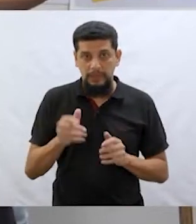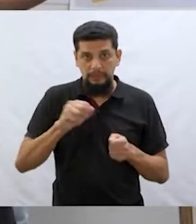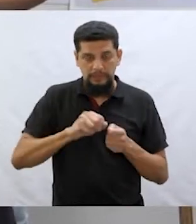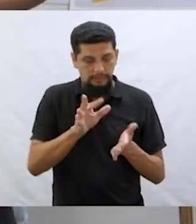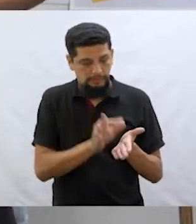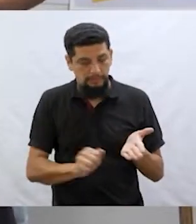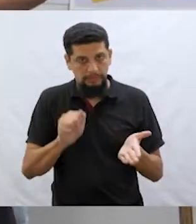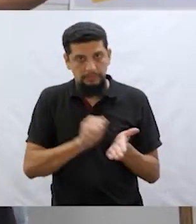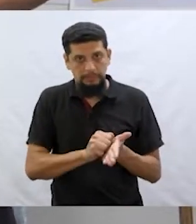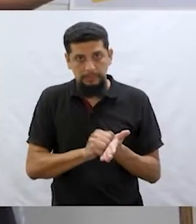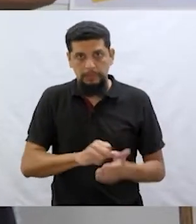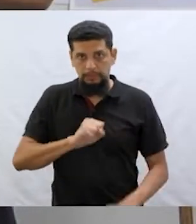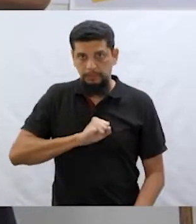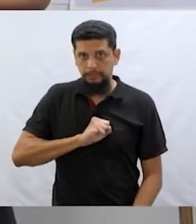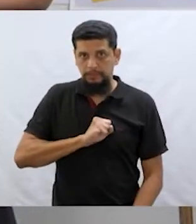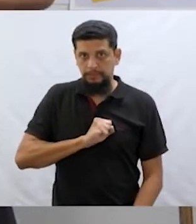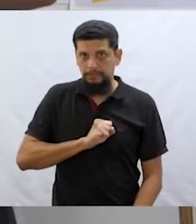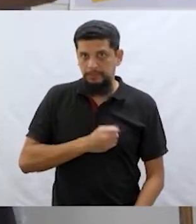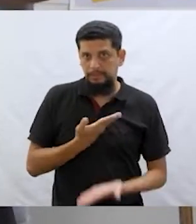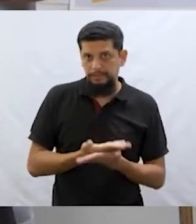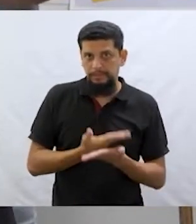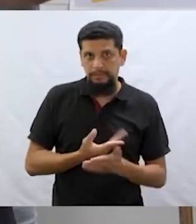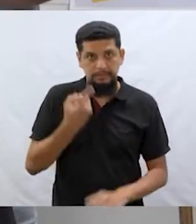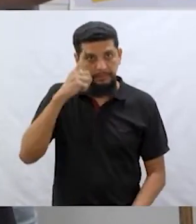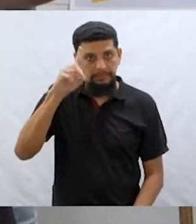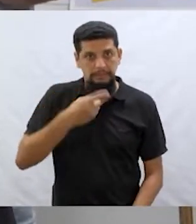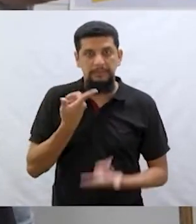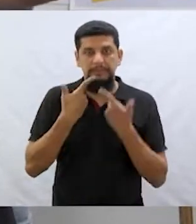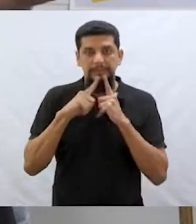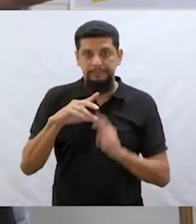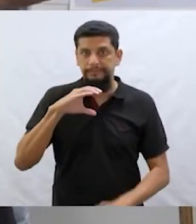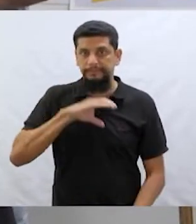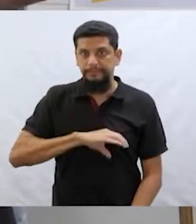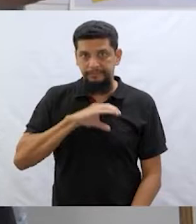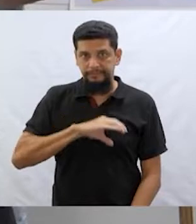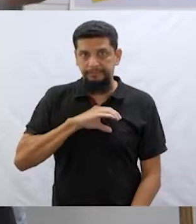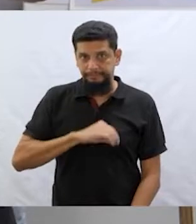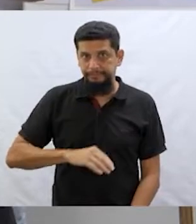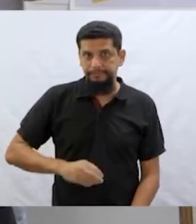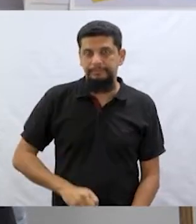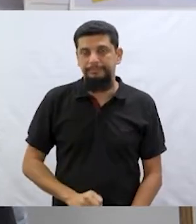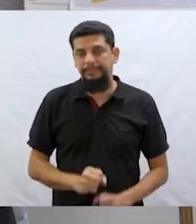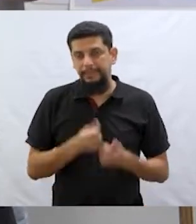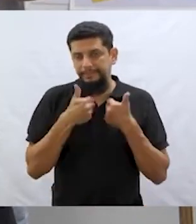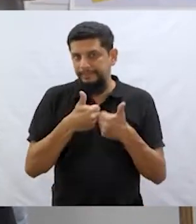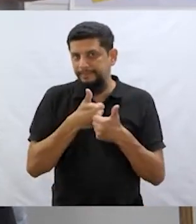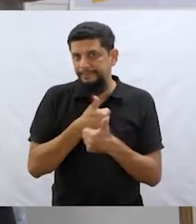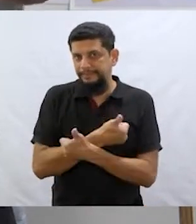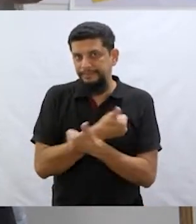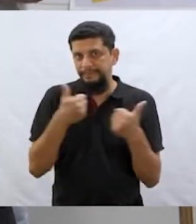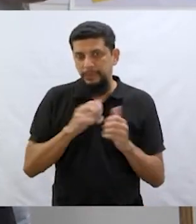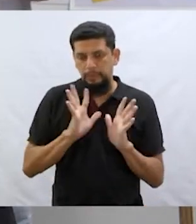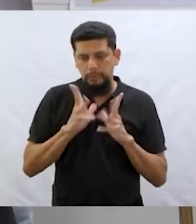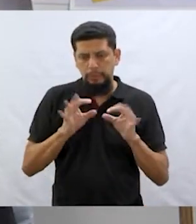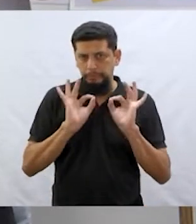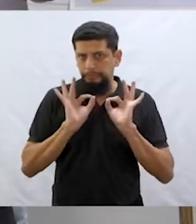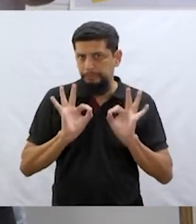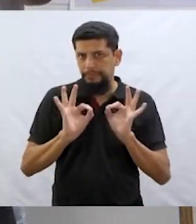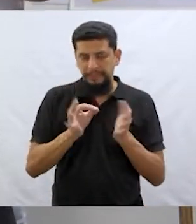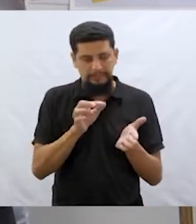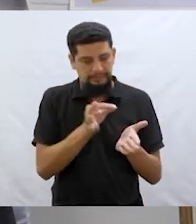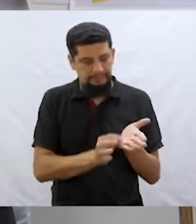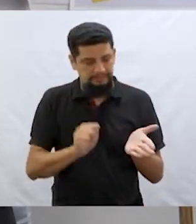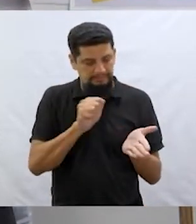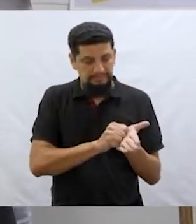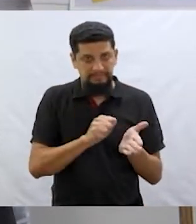Todos já fizeram o registro, número da aula, a data, língua portuguesa aí na área, né? Muito bem, com todo o